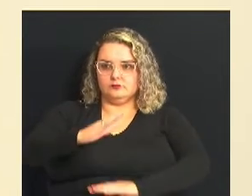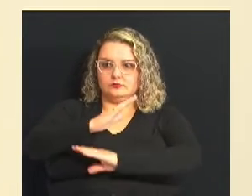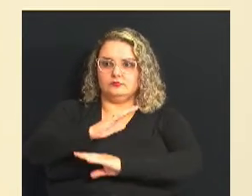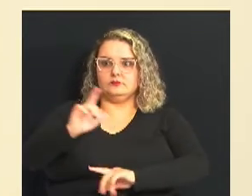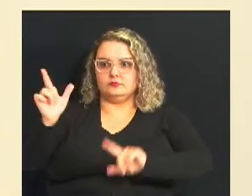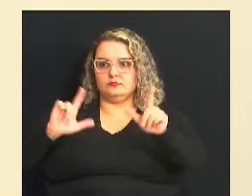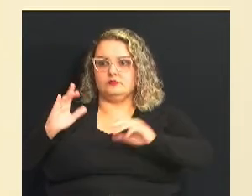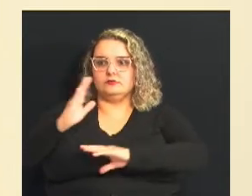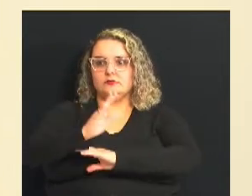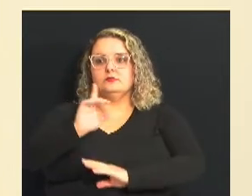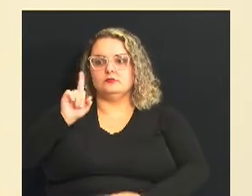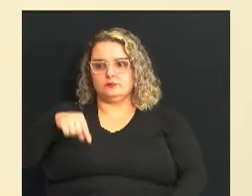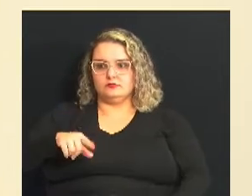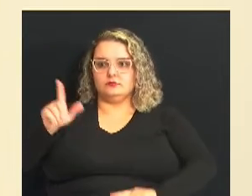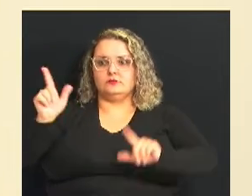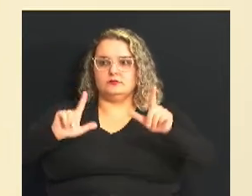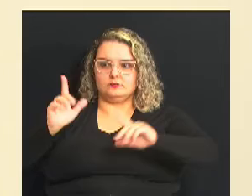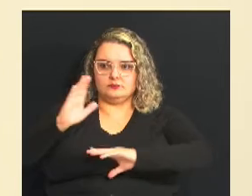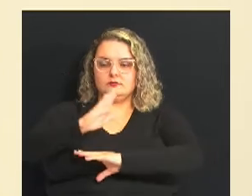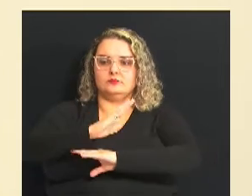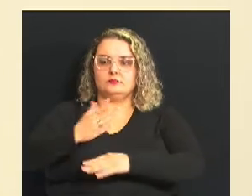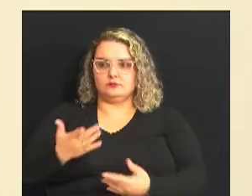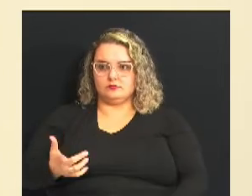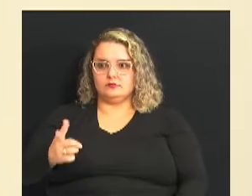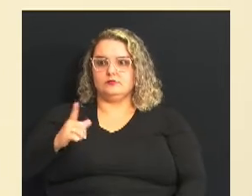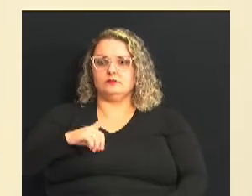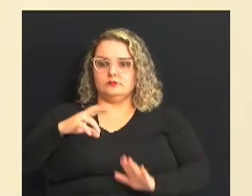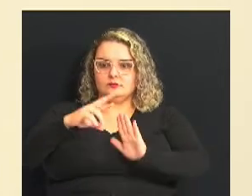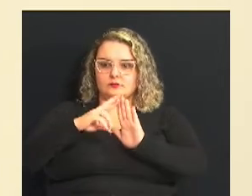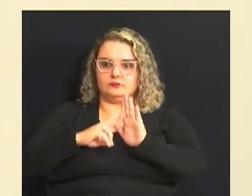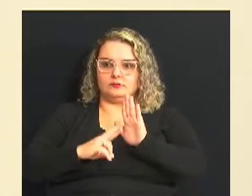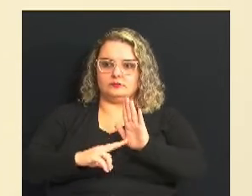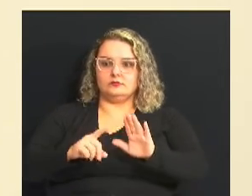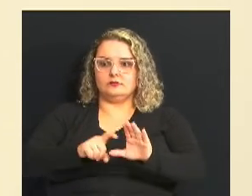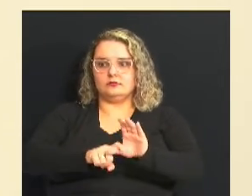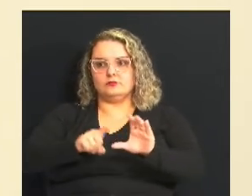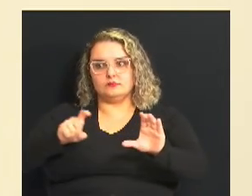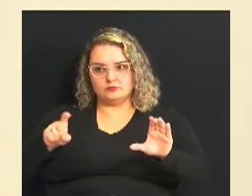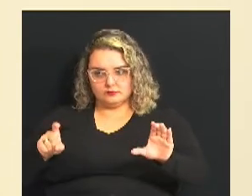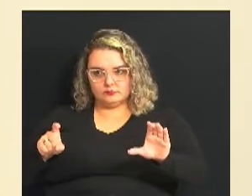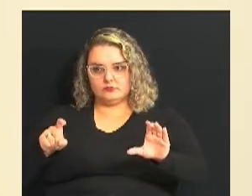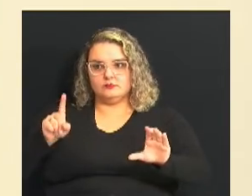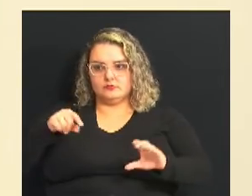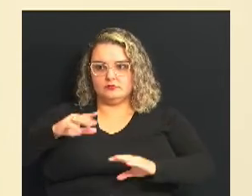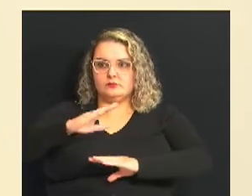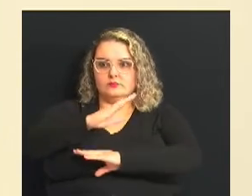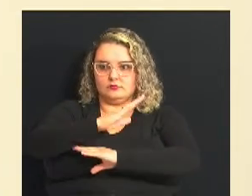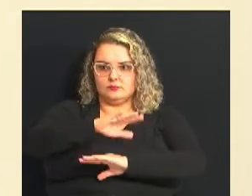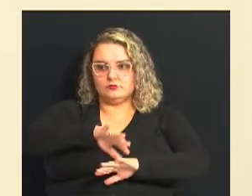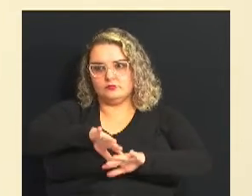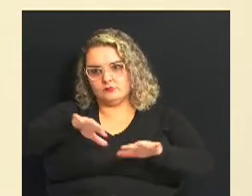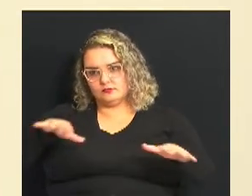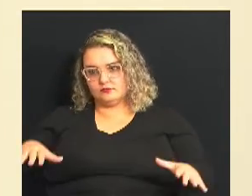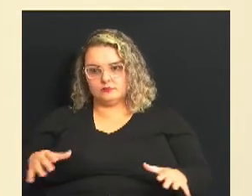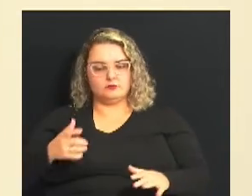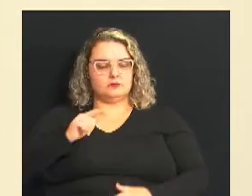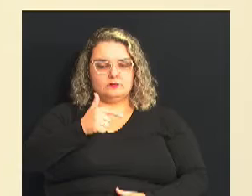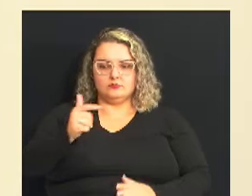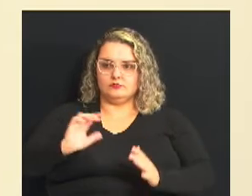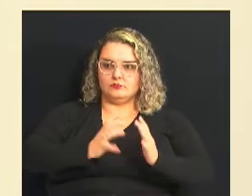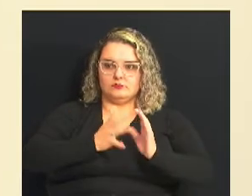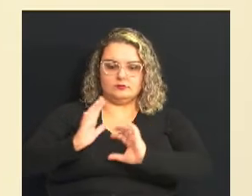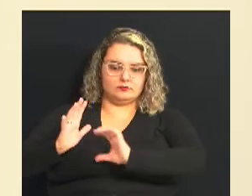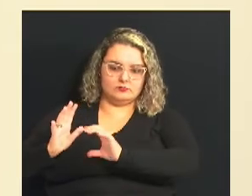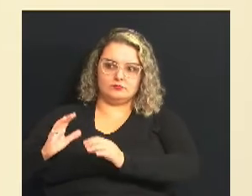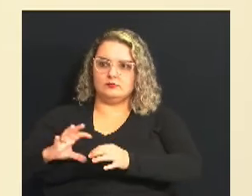uma TV que ela tem, sim, as suas regras, mas ela é independente, ela é da Câmara, mas ela é apartidária, ela dá o mesmo tipo de voz e